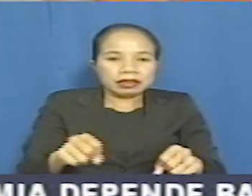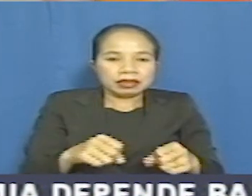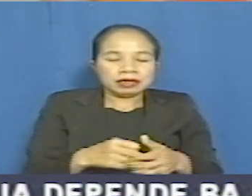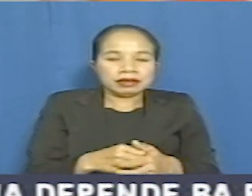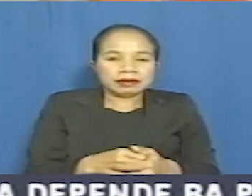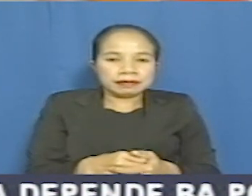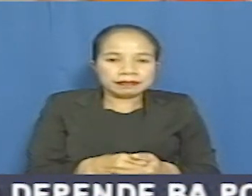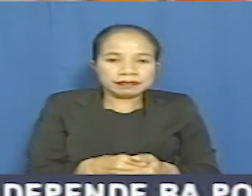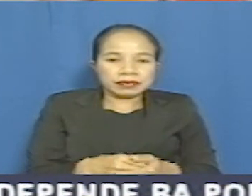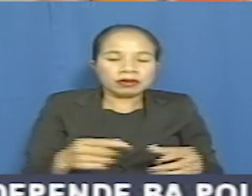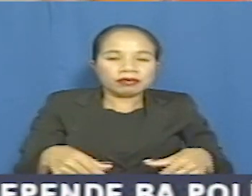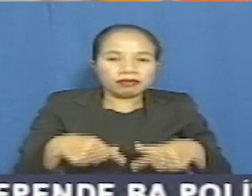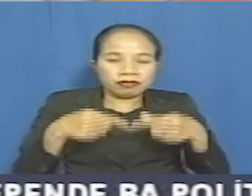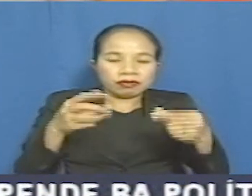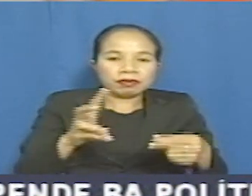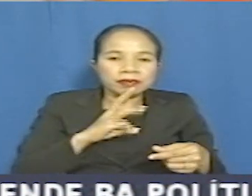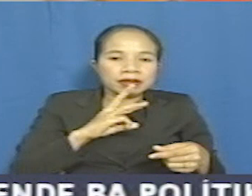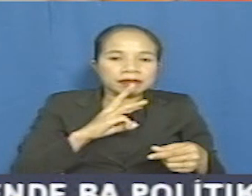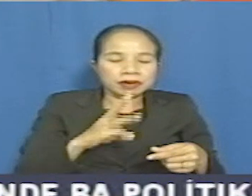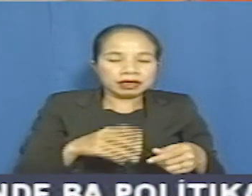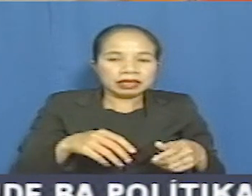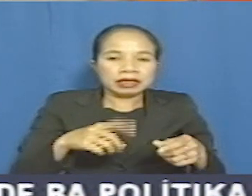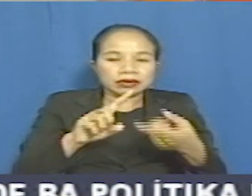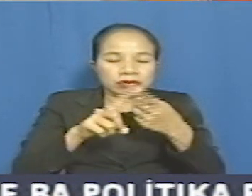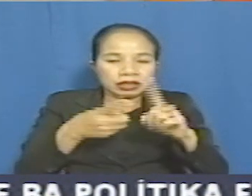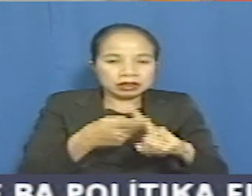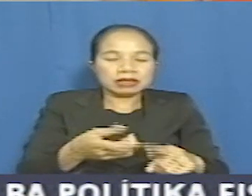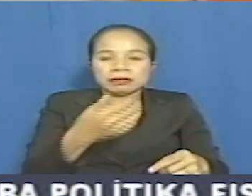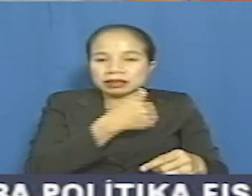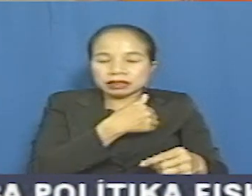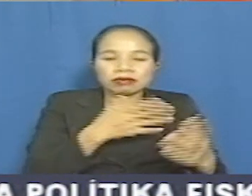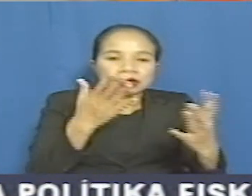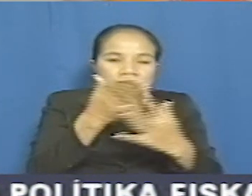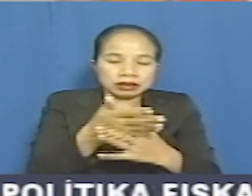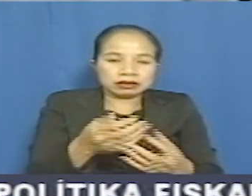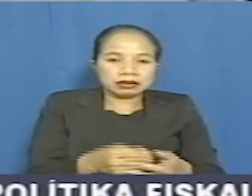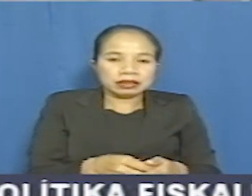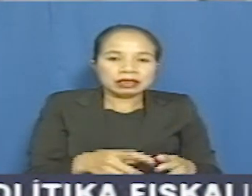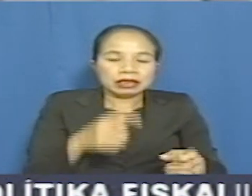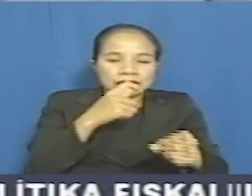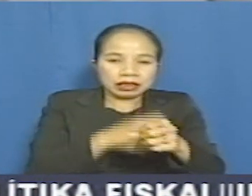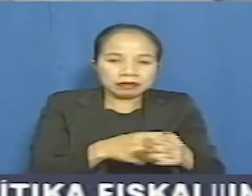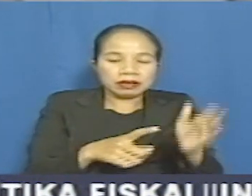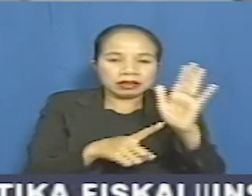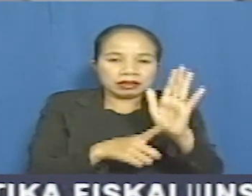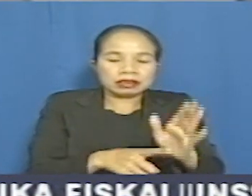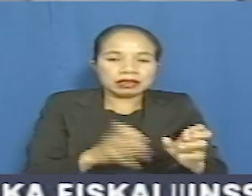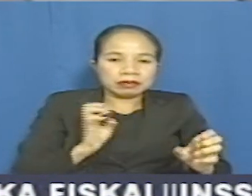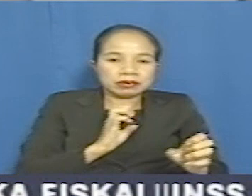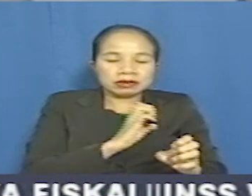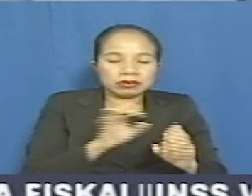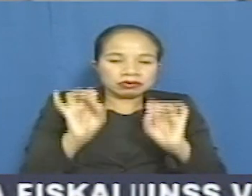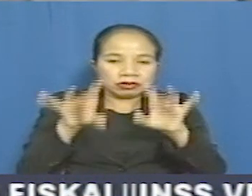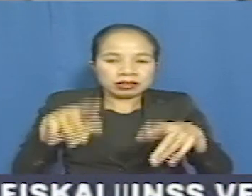bat bele fornece beba e tenha malu sirene beque durante nesse dia e acesso. E a Biban é representante embaixador